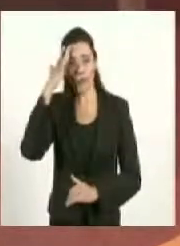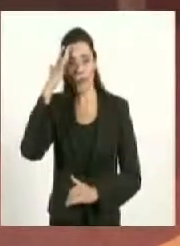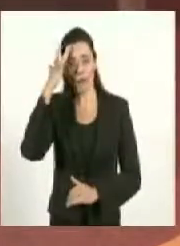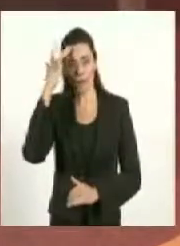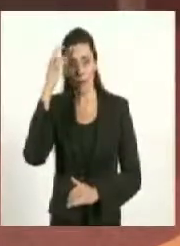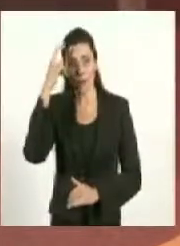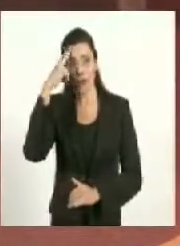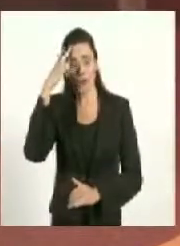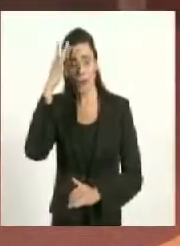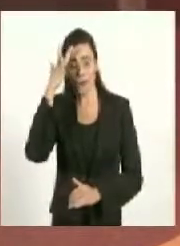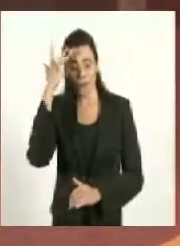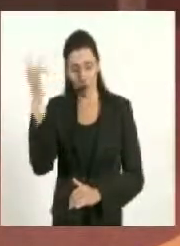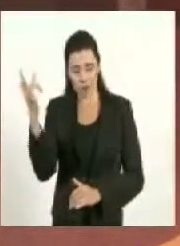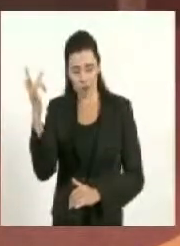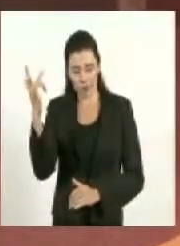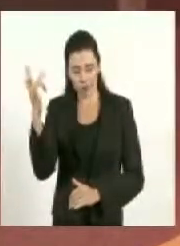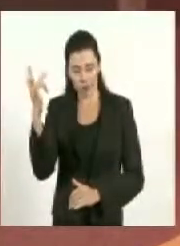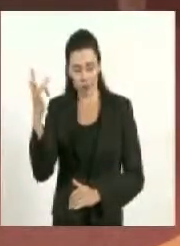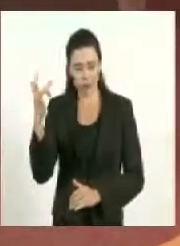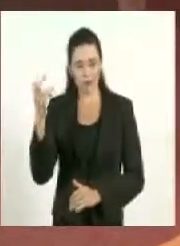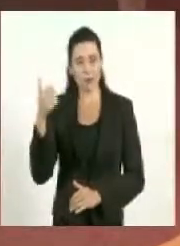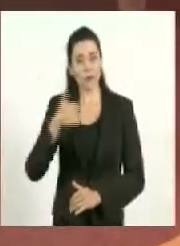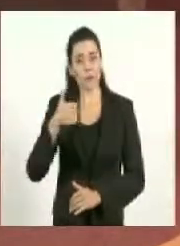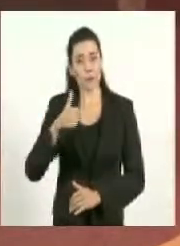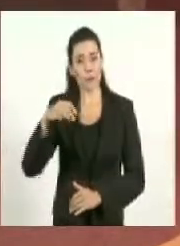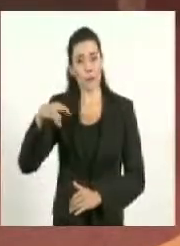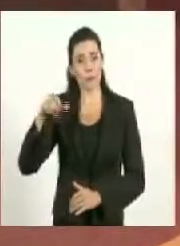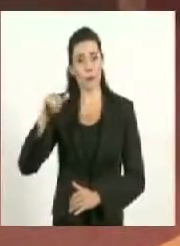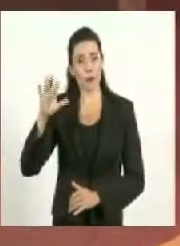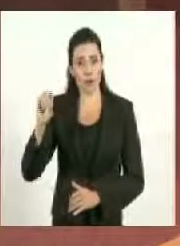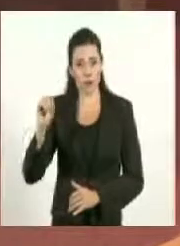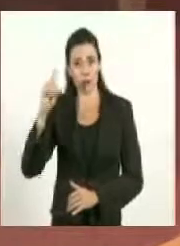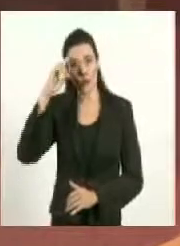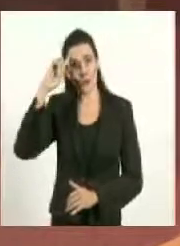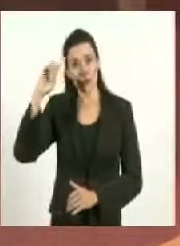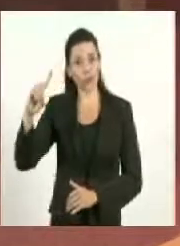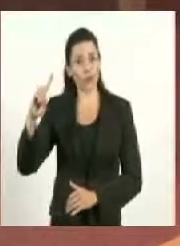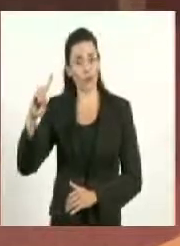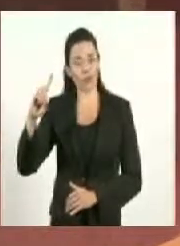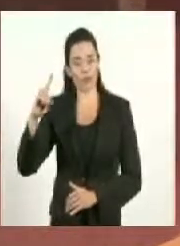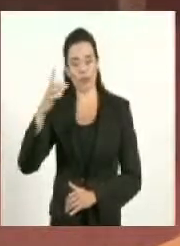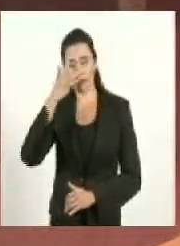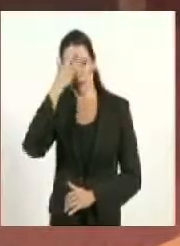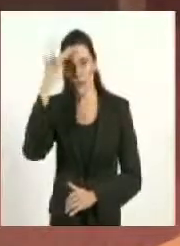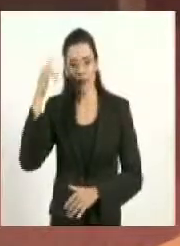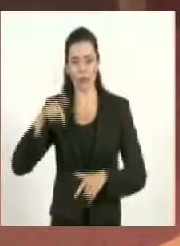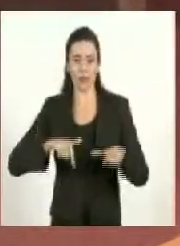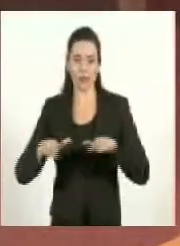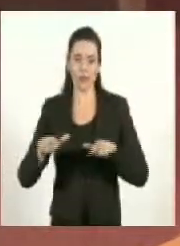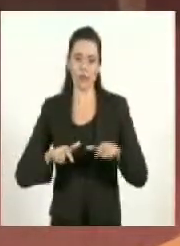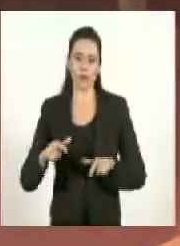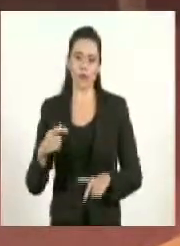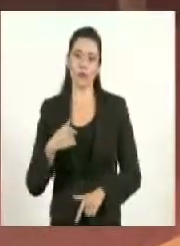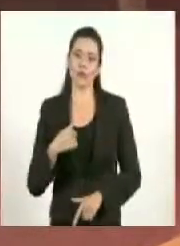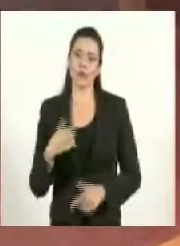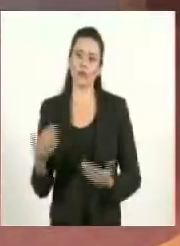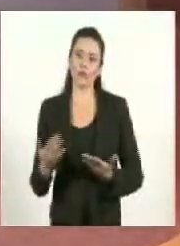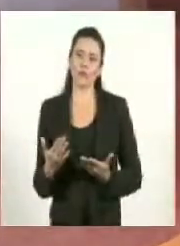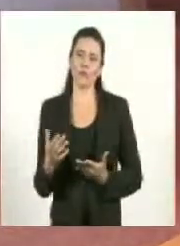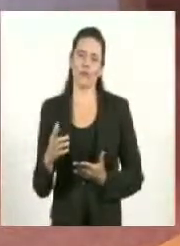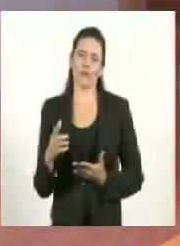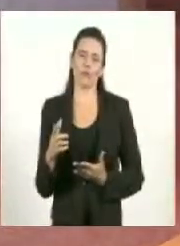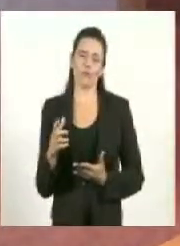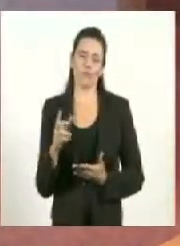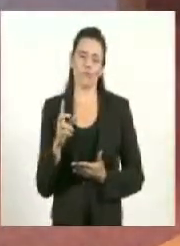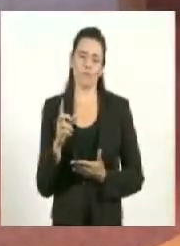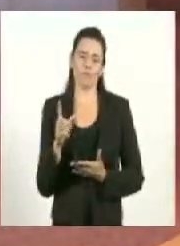e eu elenquei alguns presentes dados pelo governador nesses 120